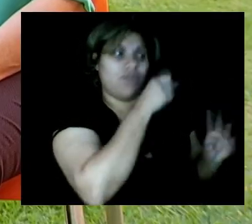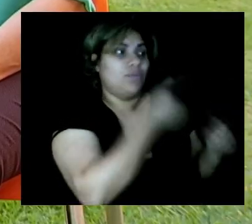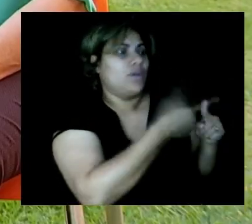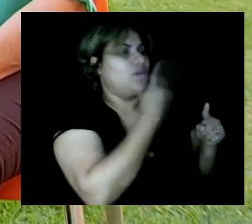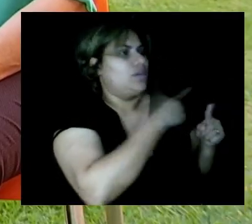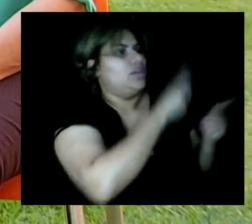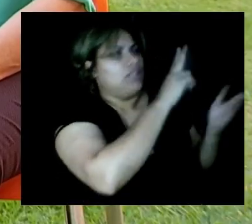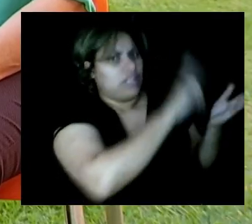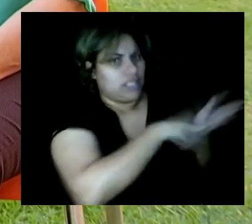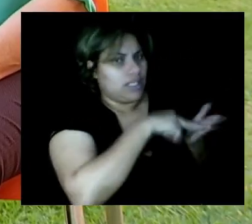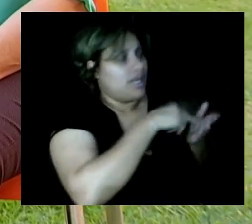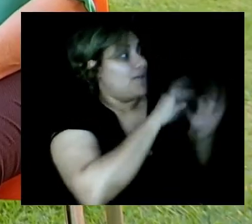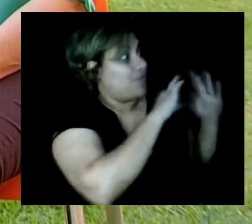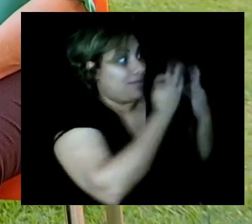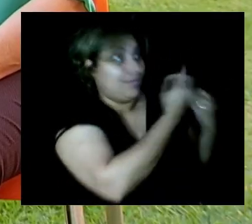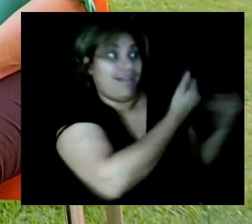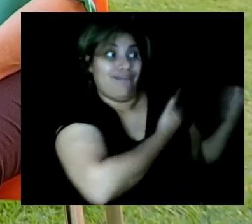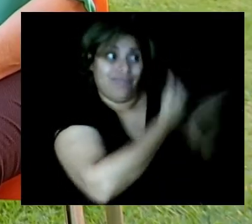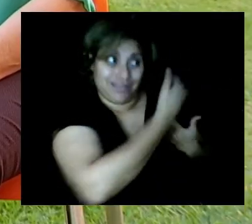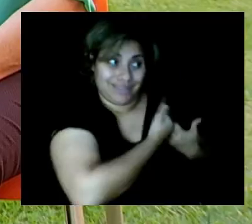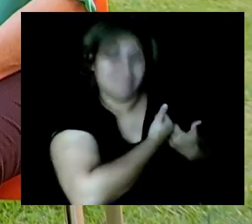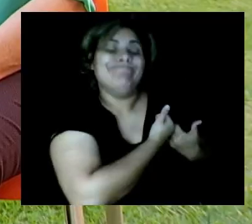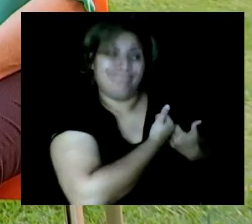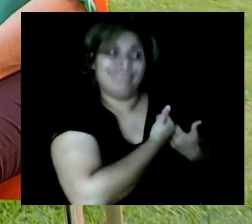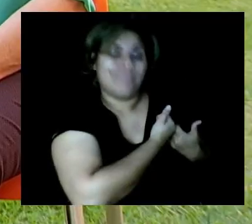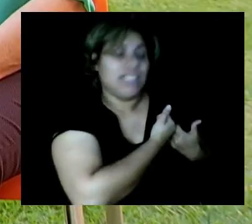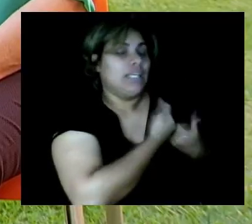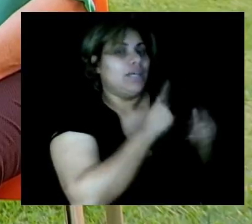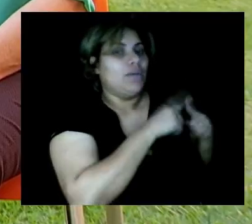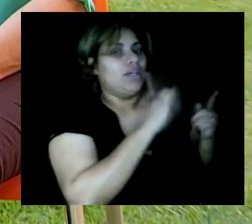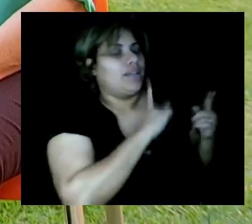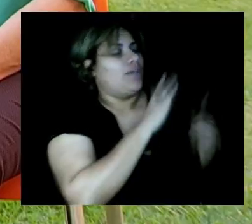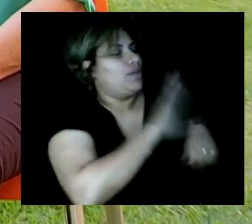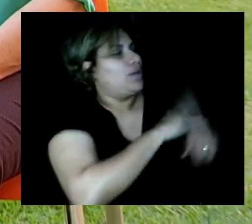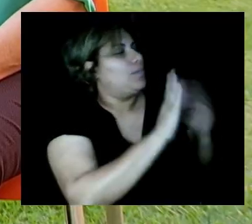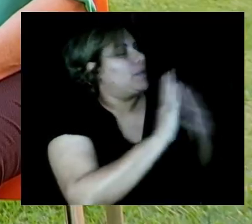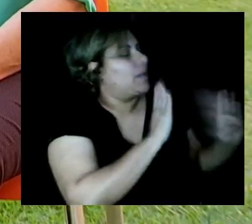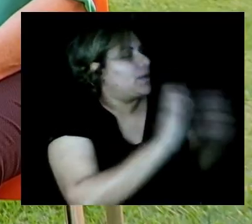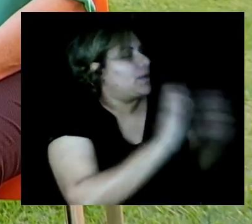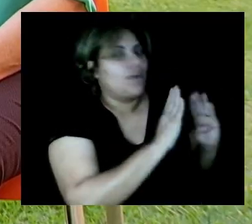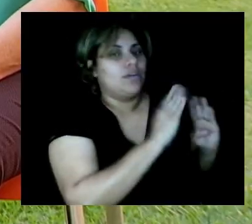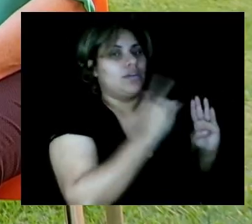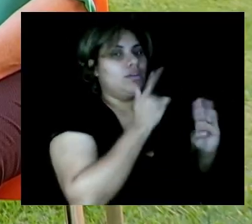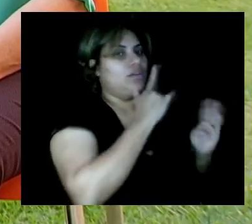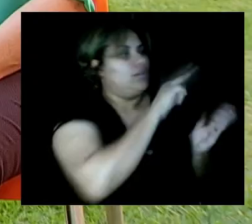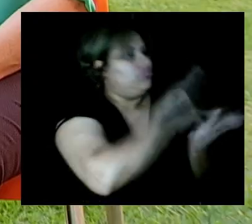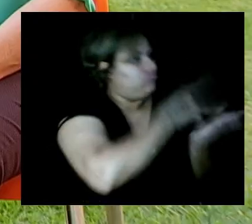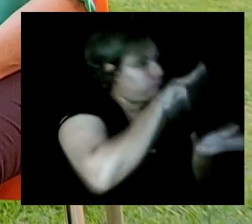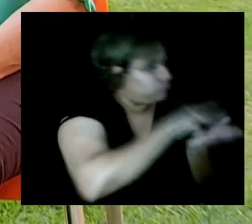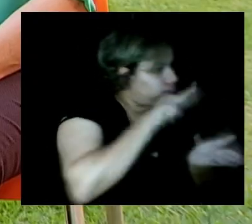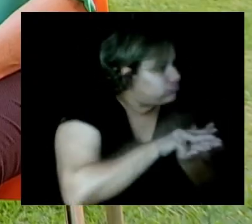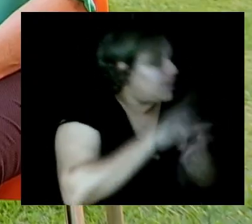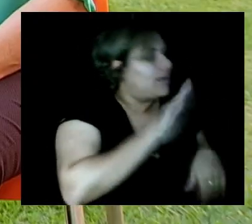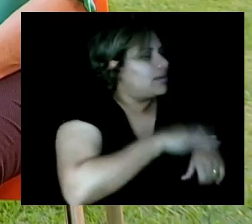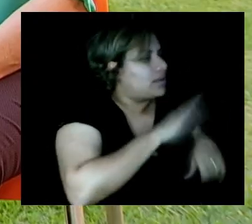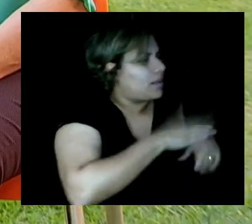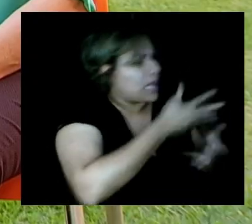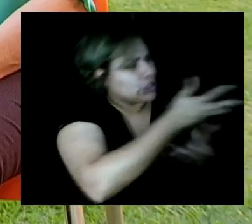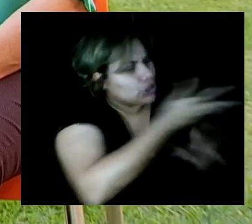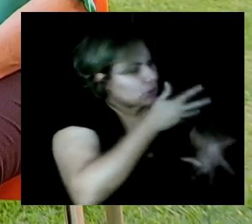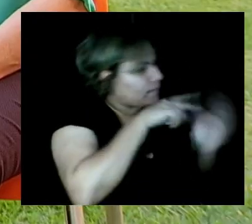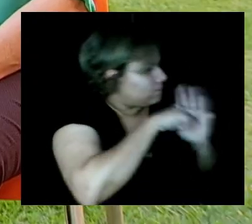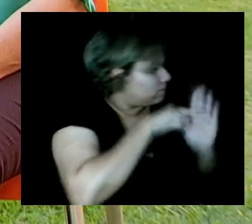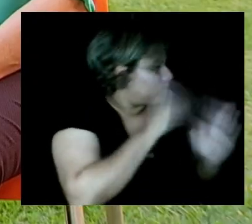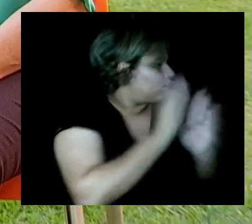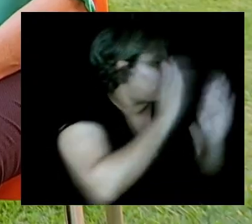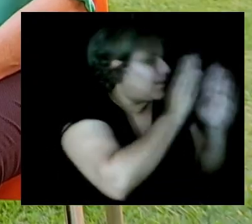famílias. Então nós até tivemos aqui por um tempo, um período aí de fechamento de diagnóstico, que era, né, particular, mas assim, no fim nós vimos